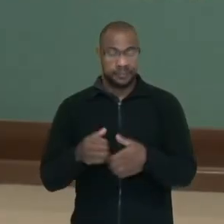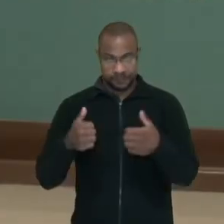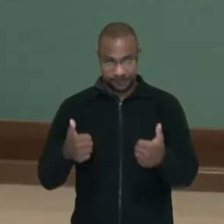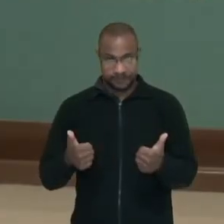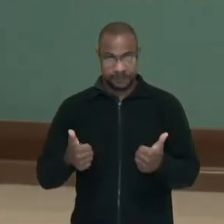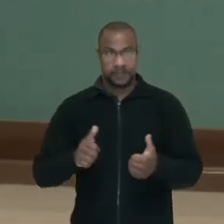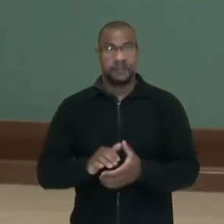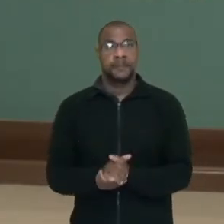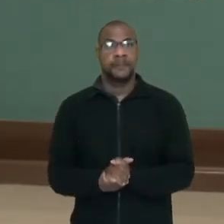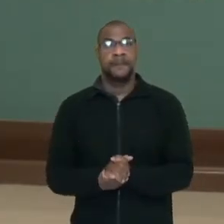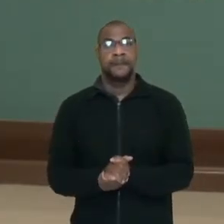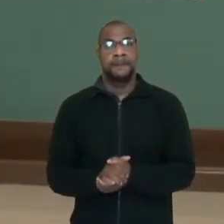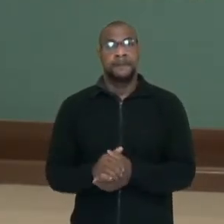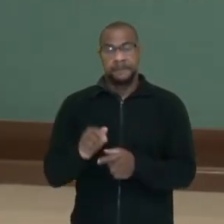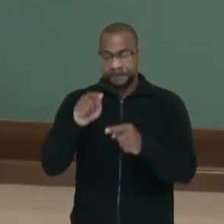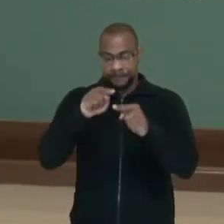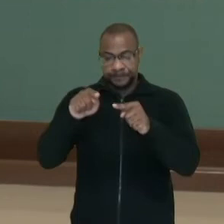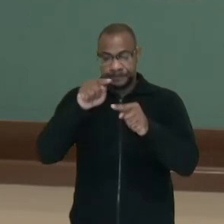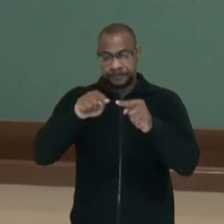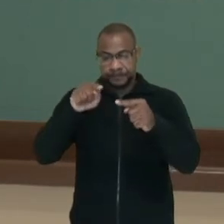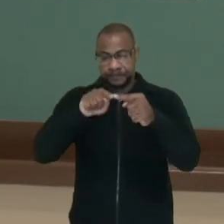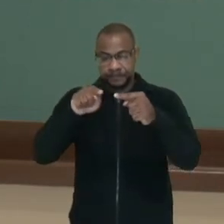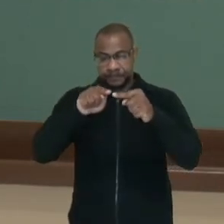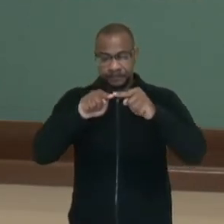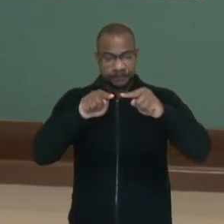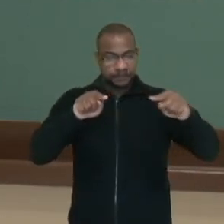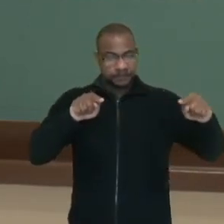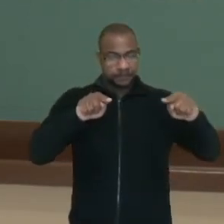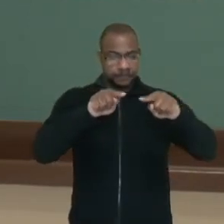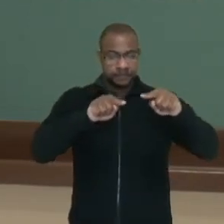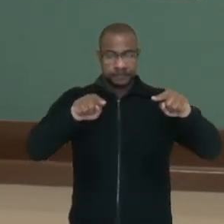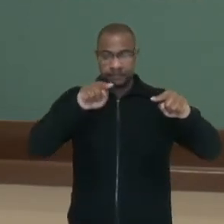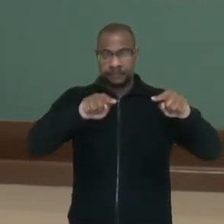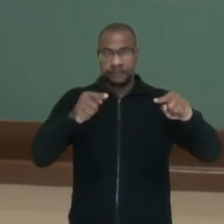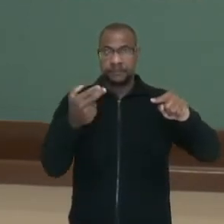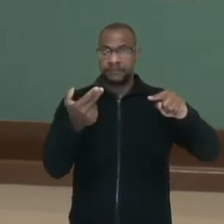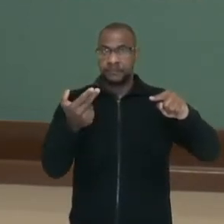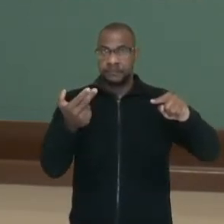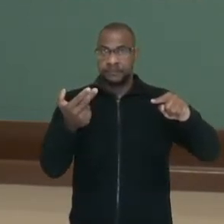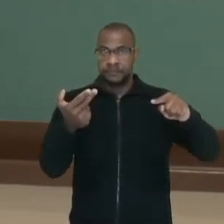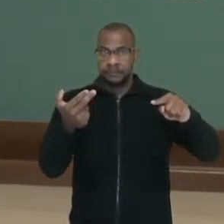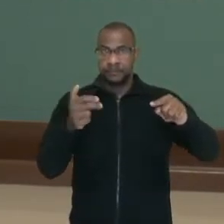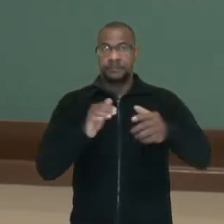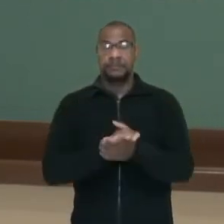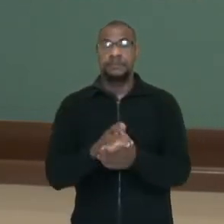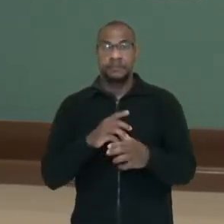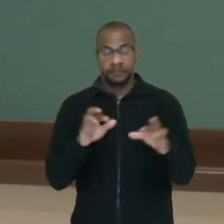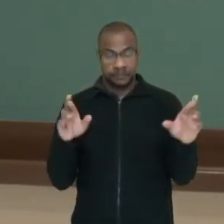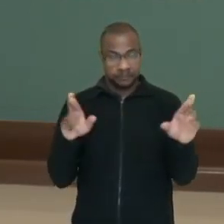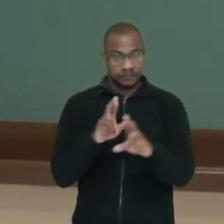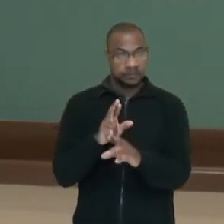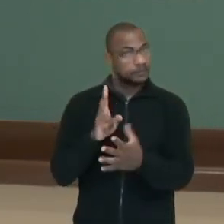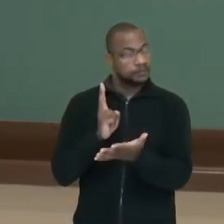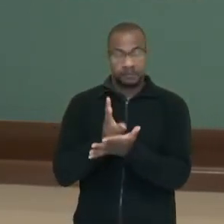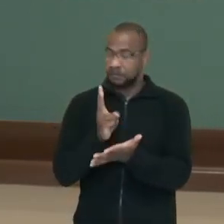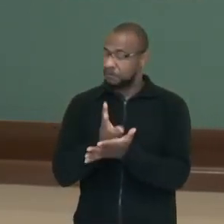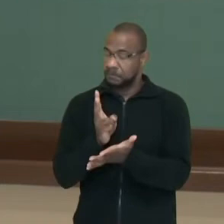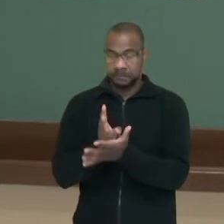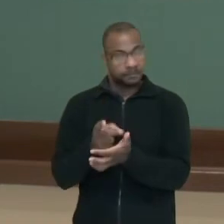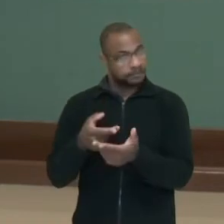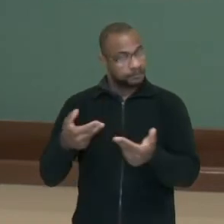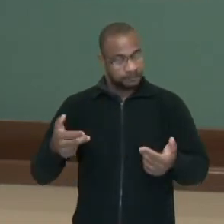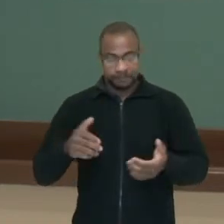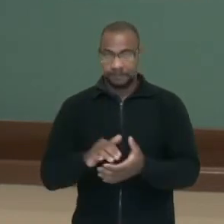ângulo central. Tá bom? Então, são palavras diferentes que relacionam a mesma coisa, tá bom? Então, perguntar